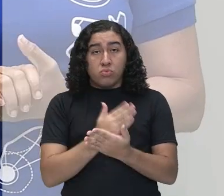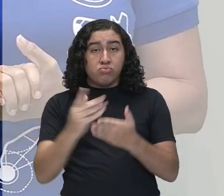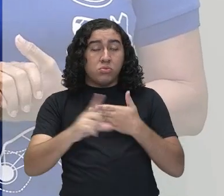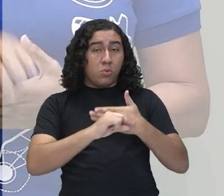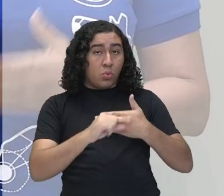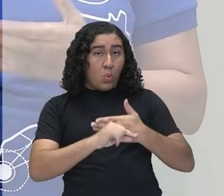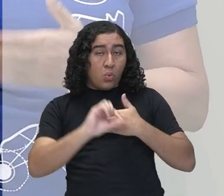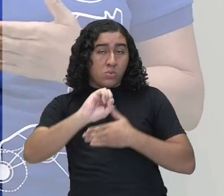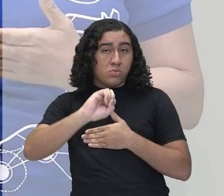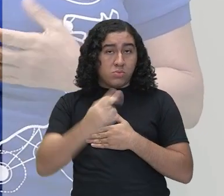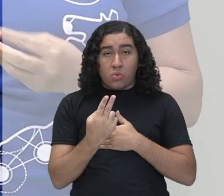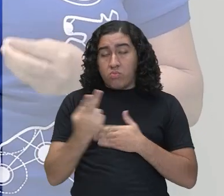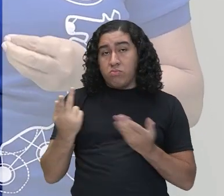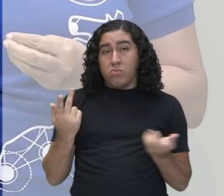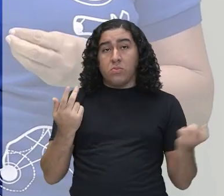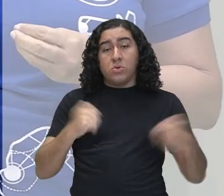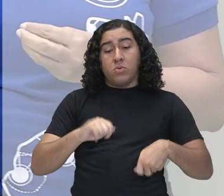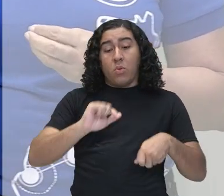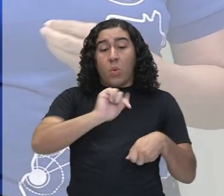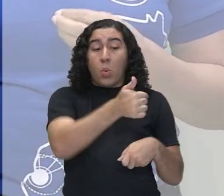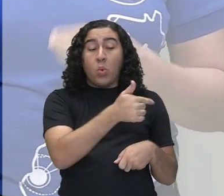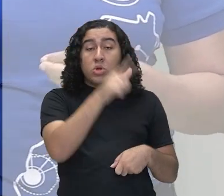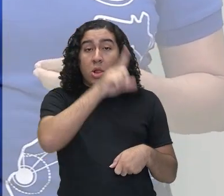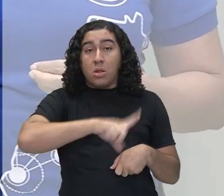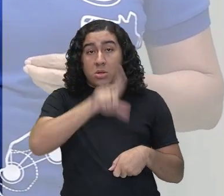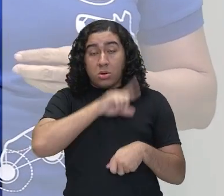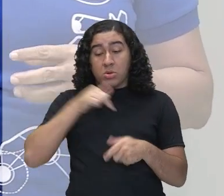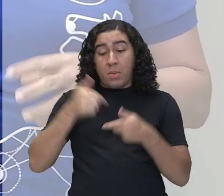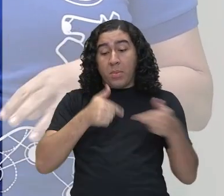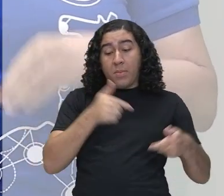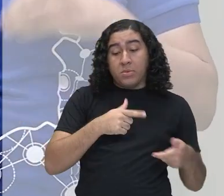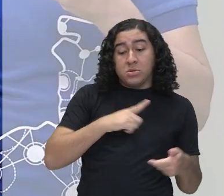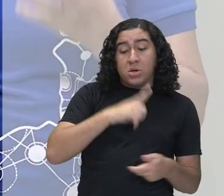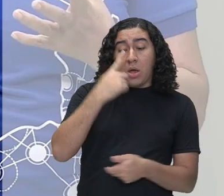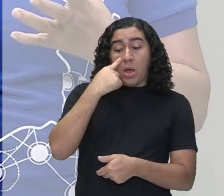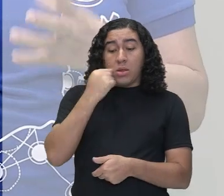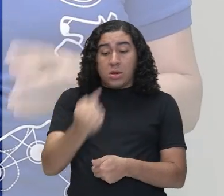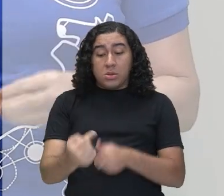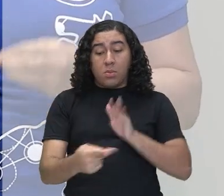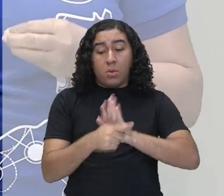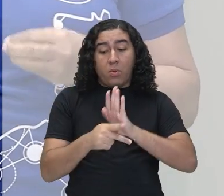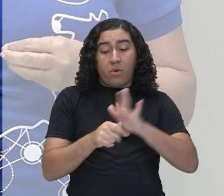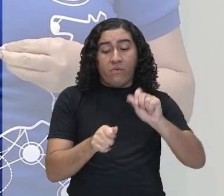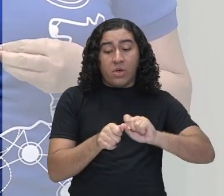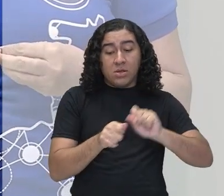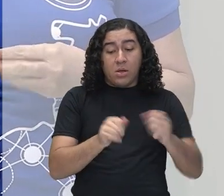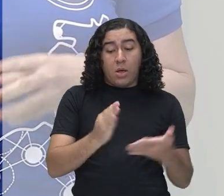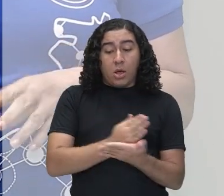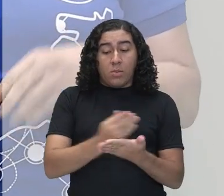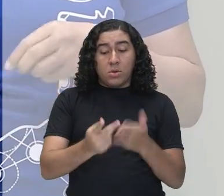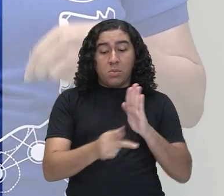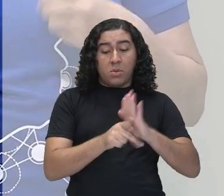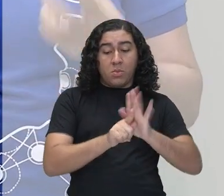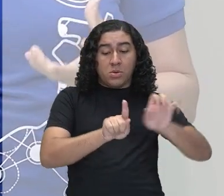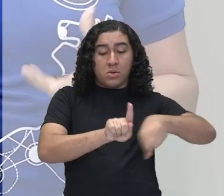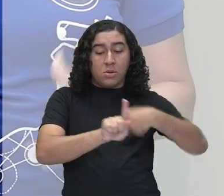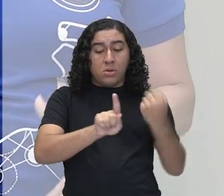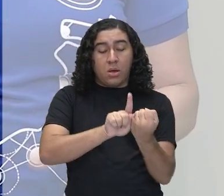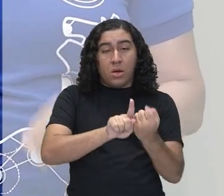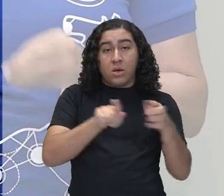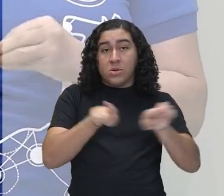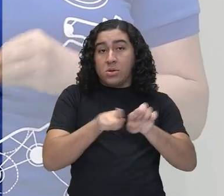alguns estilos literários que procuravam, né, fazer algo pela sociedade,